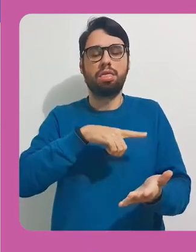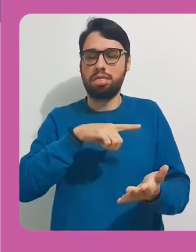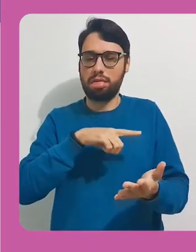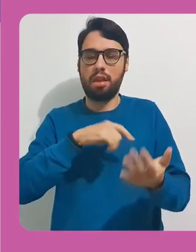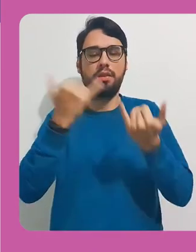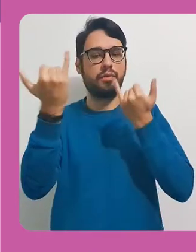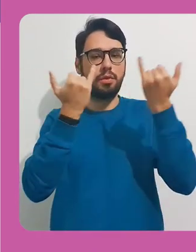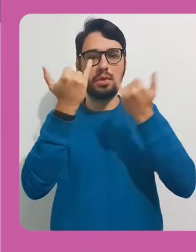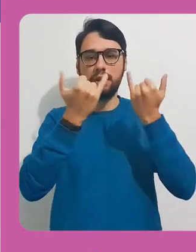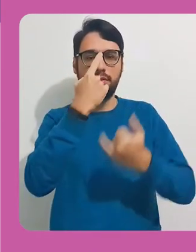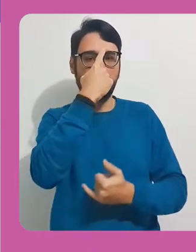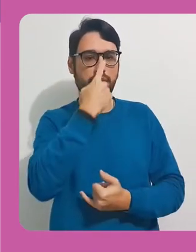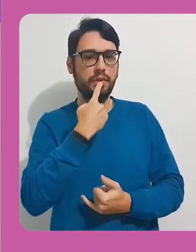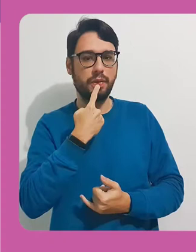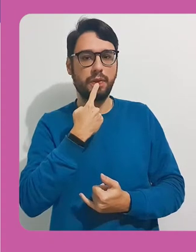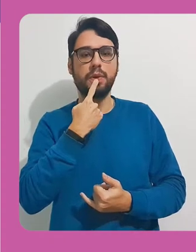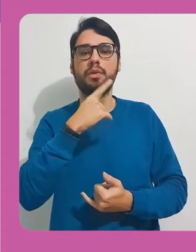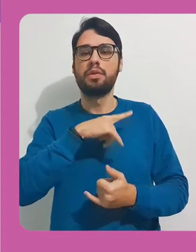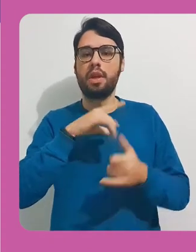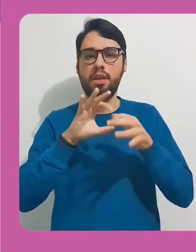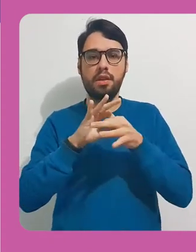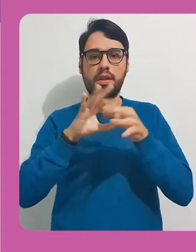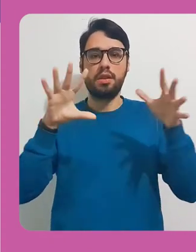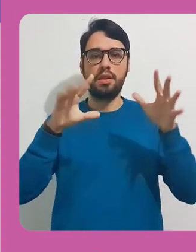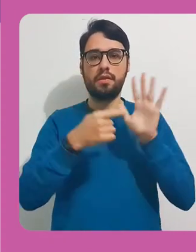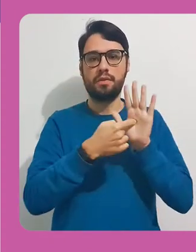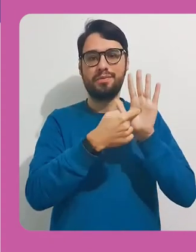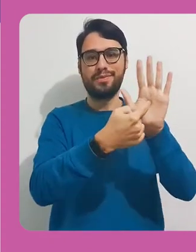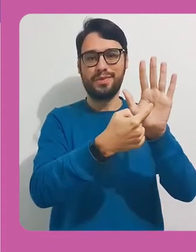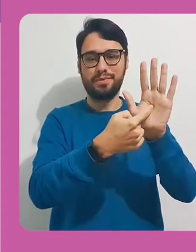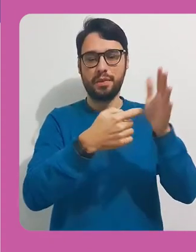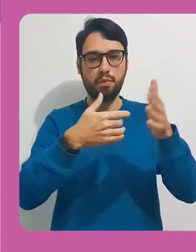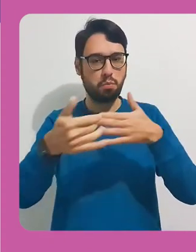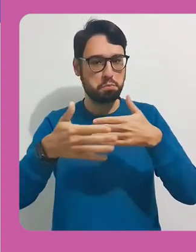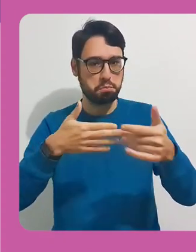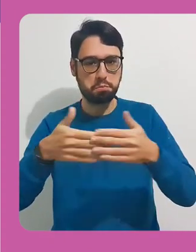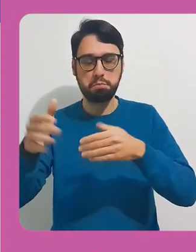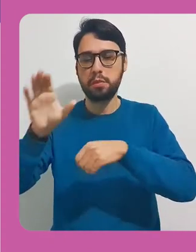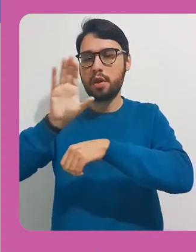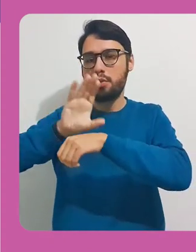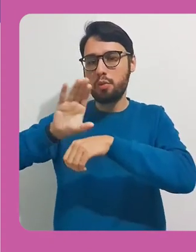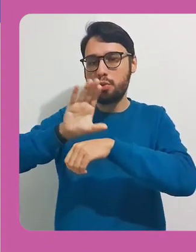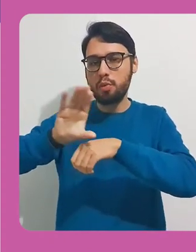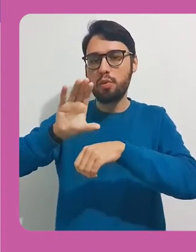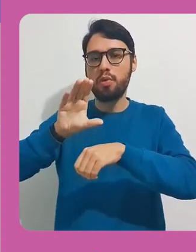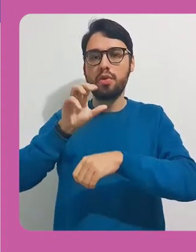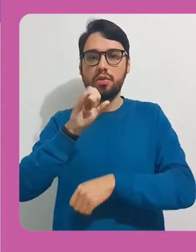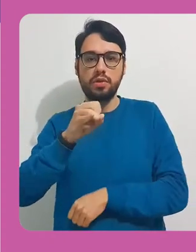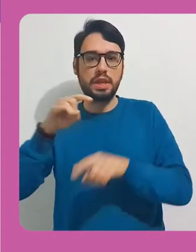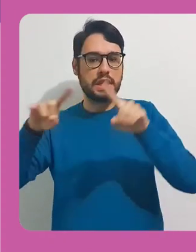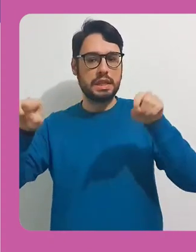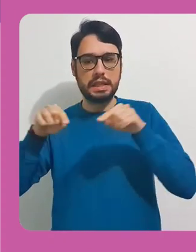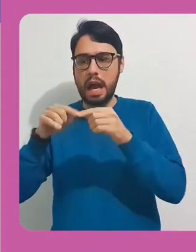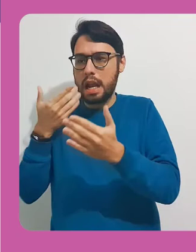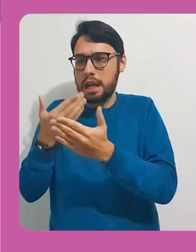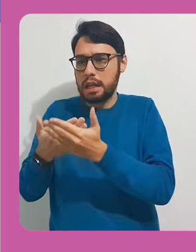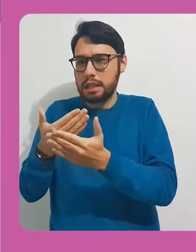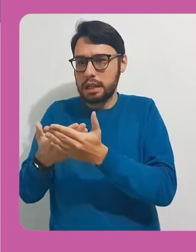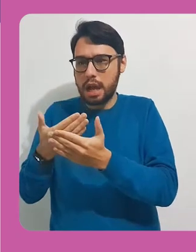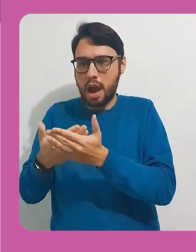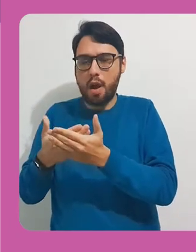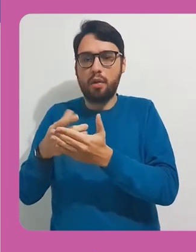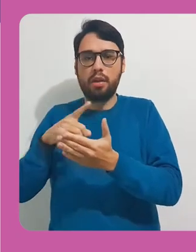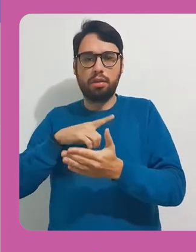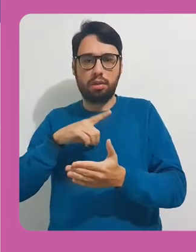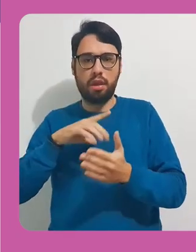cadastrado, essas informações que estão preenchidas aqui vão aparecer. Certo? Então, independente do